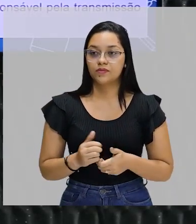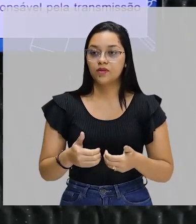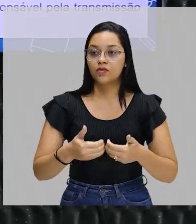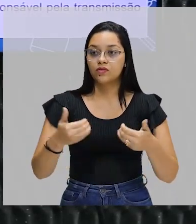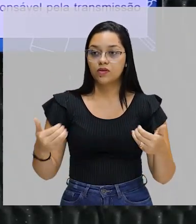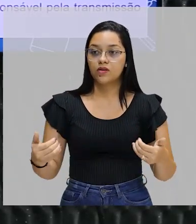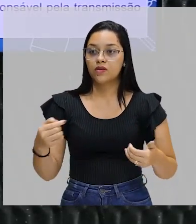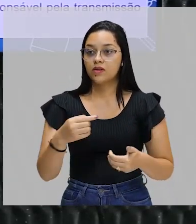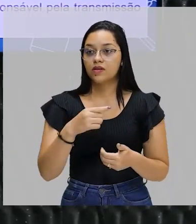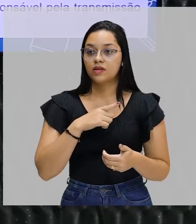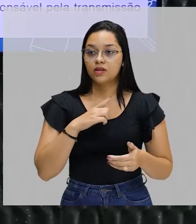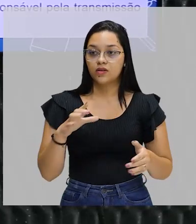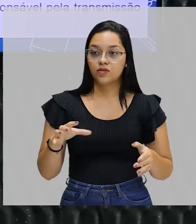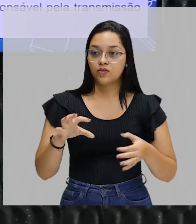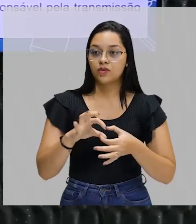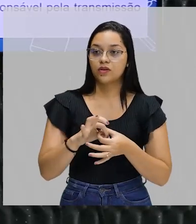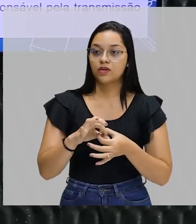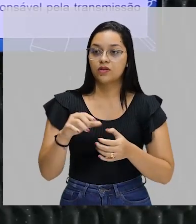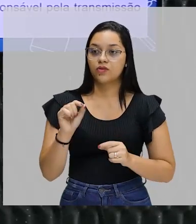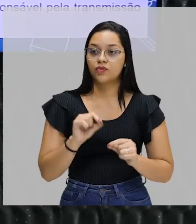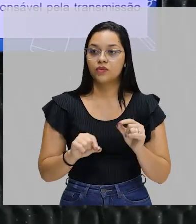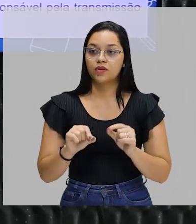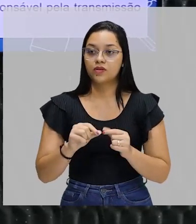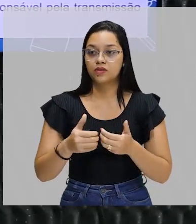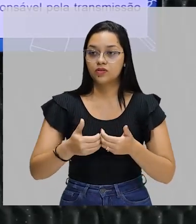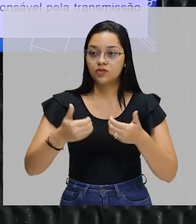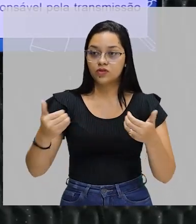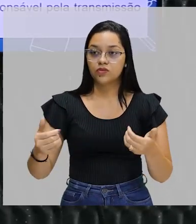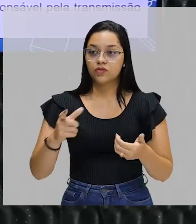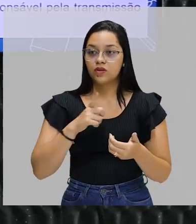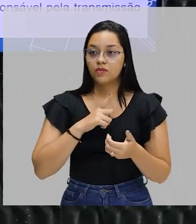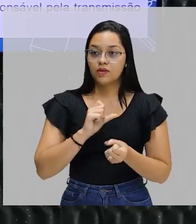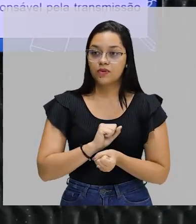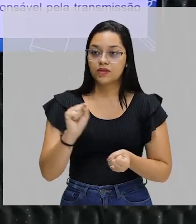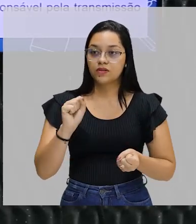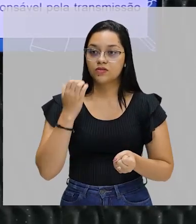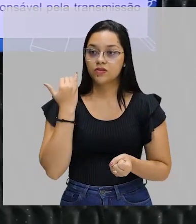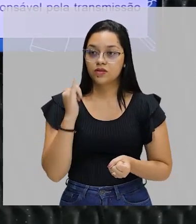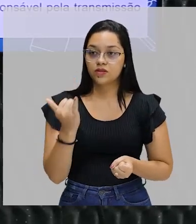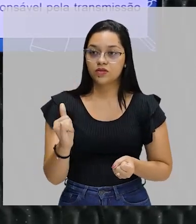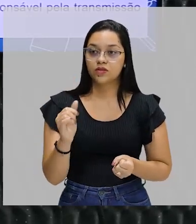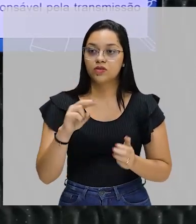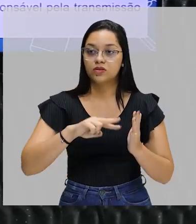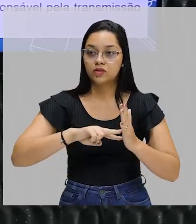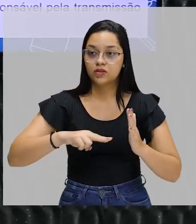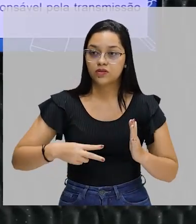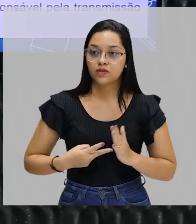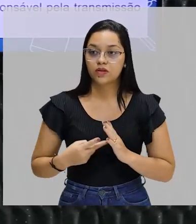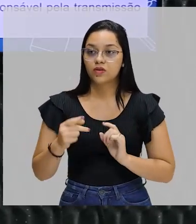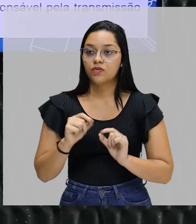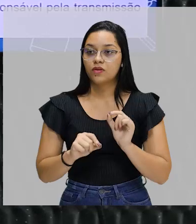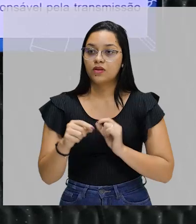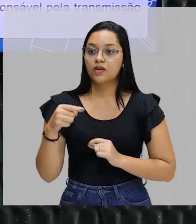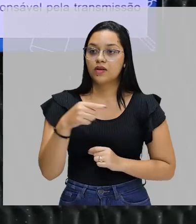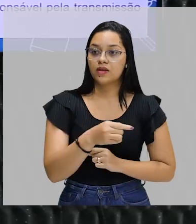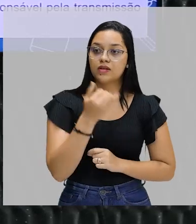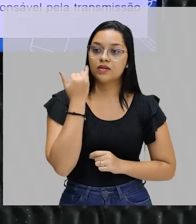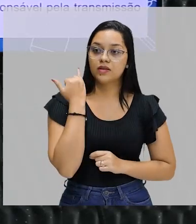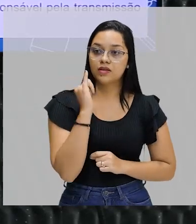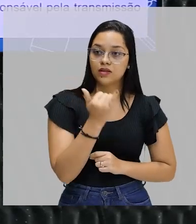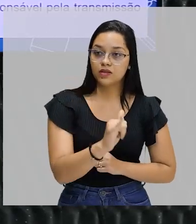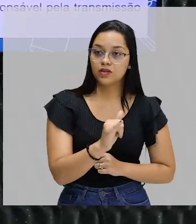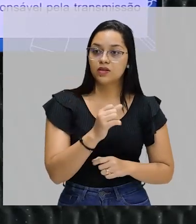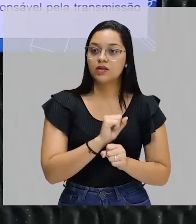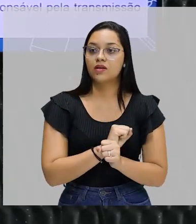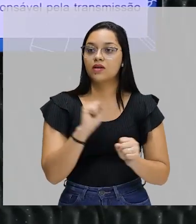eles ficam ali muito coesos. E no momento que eles são divididos, há uma liberação de energia muito grande. Ou seja, essa energia